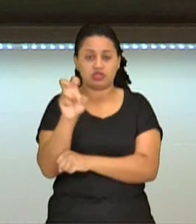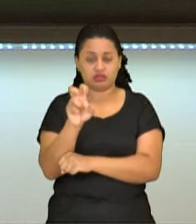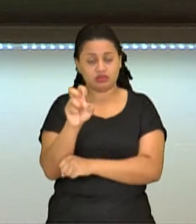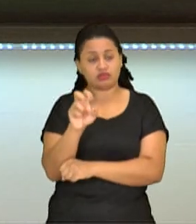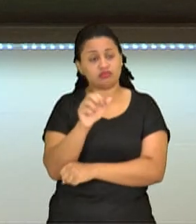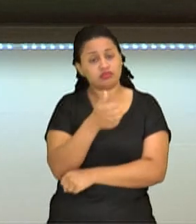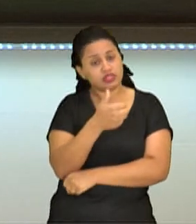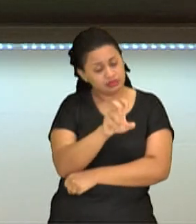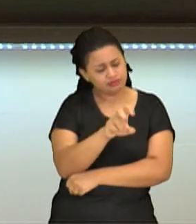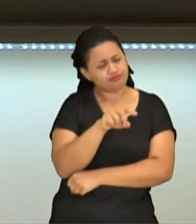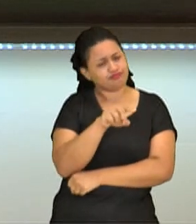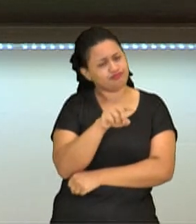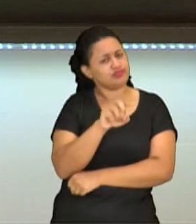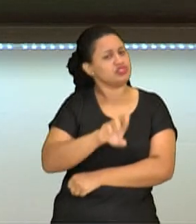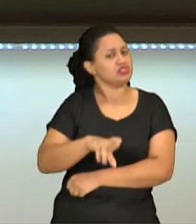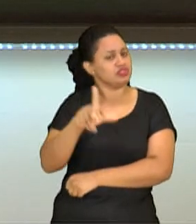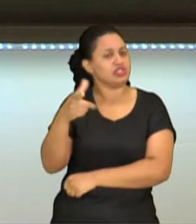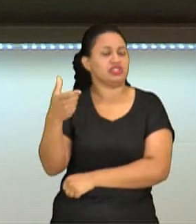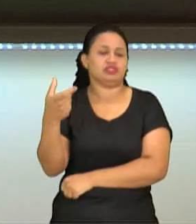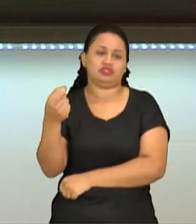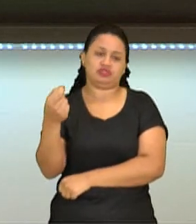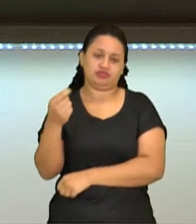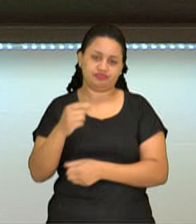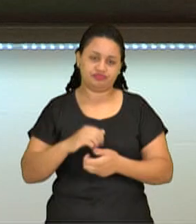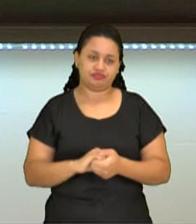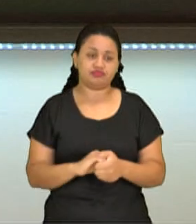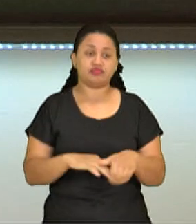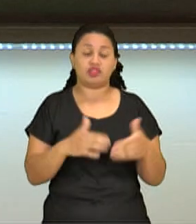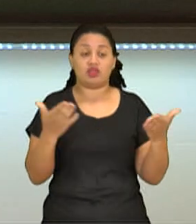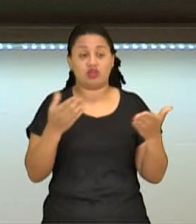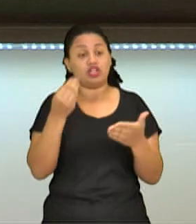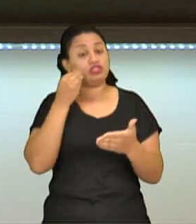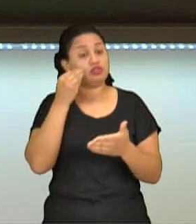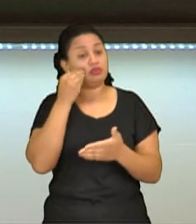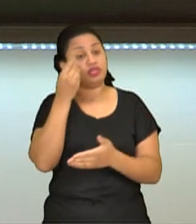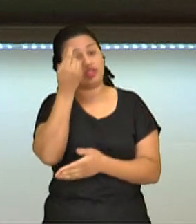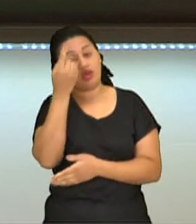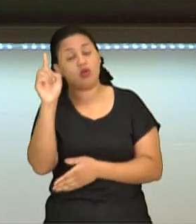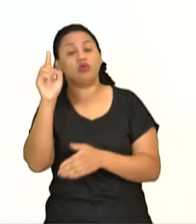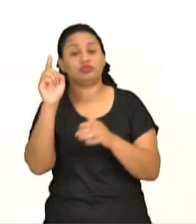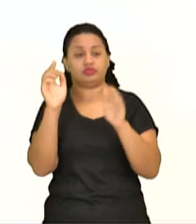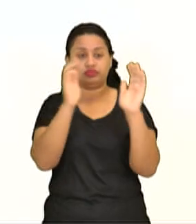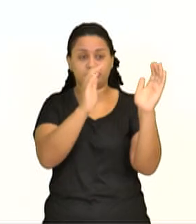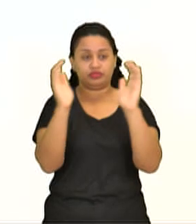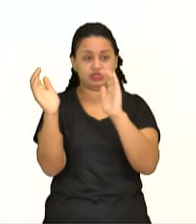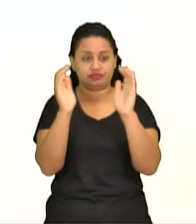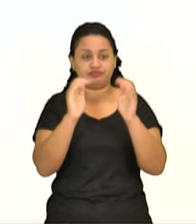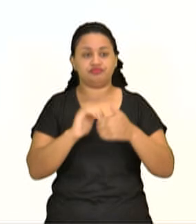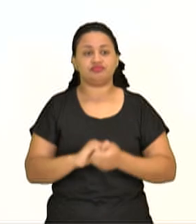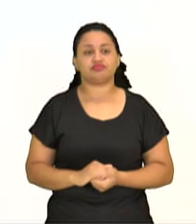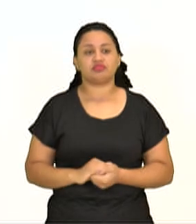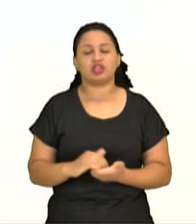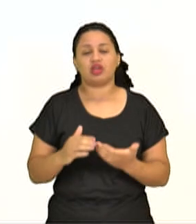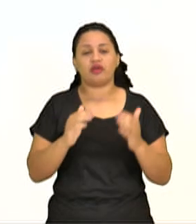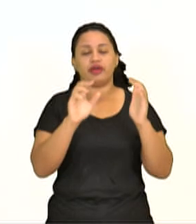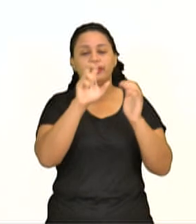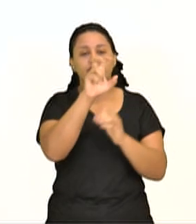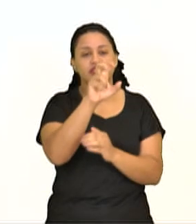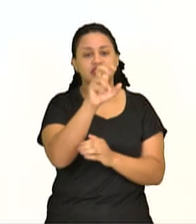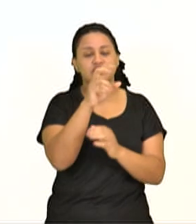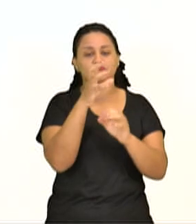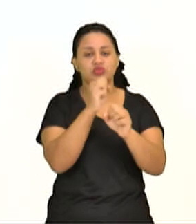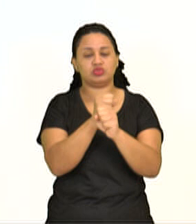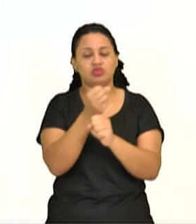15 ainda é diferente de 20. Então, o que a gente vai testar? Vamos testar em outro lugar. Olha aqui, vou testar segurando aqui,